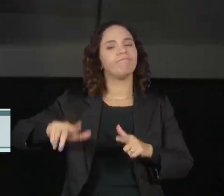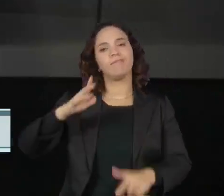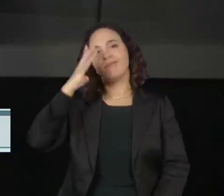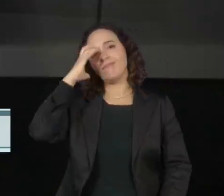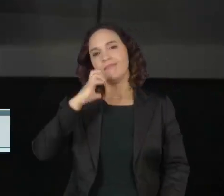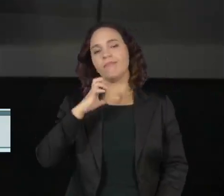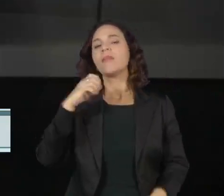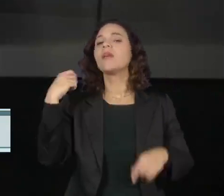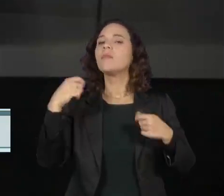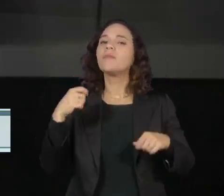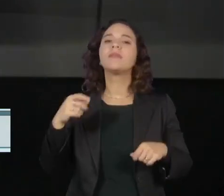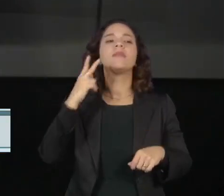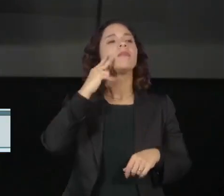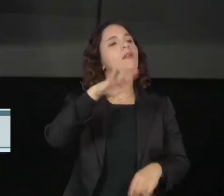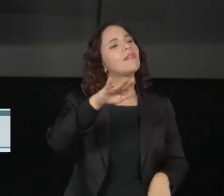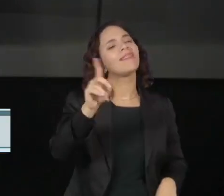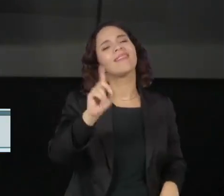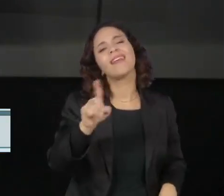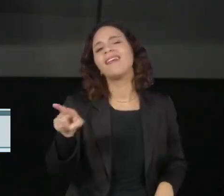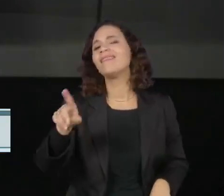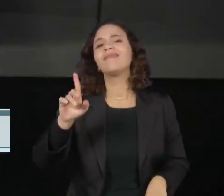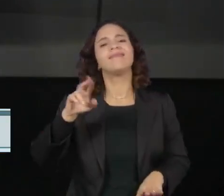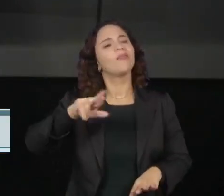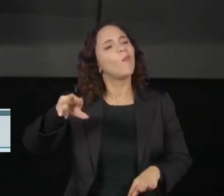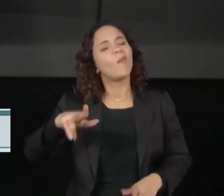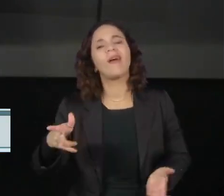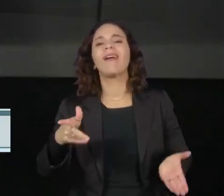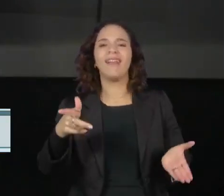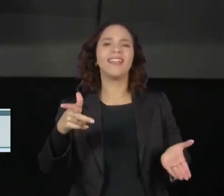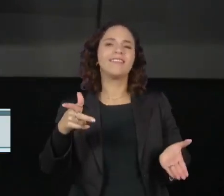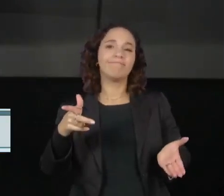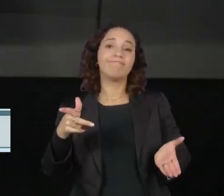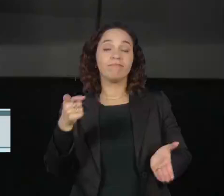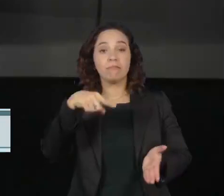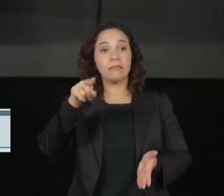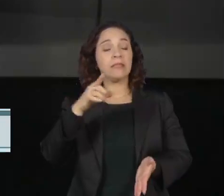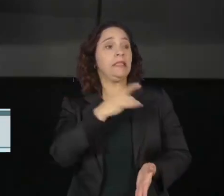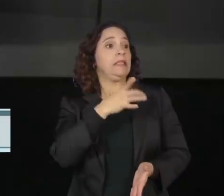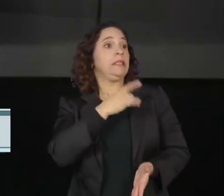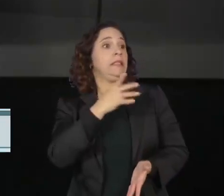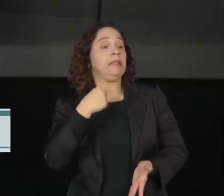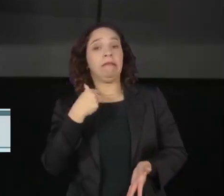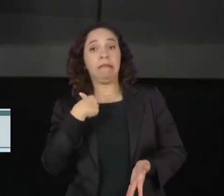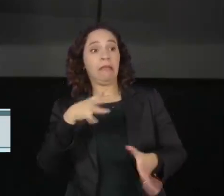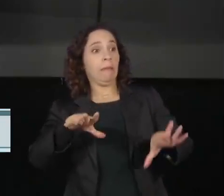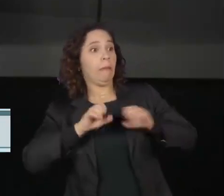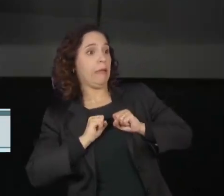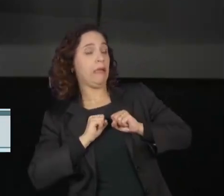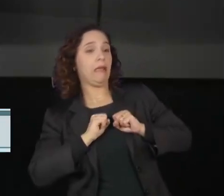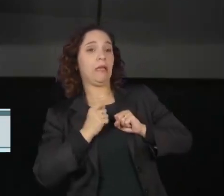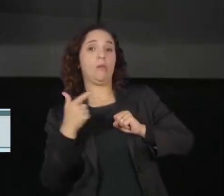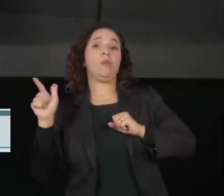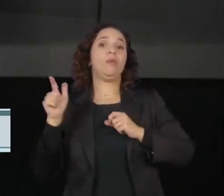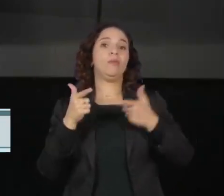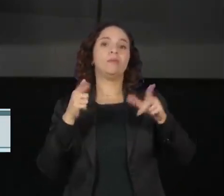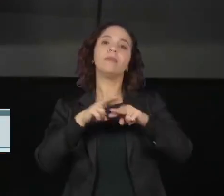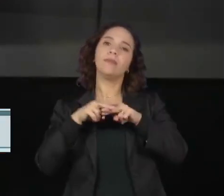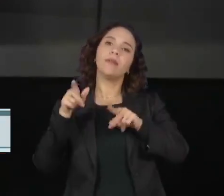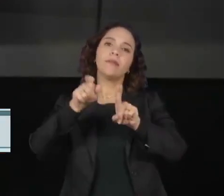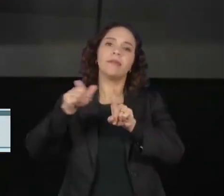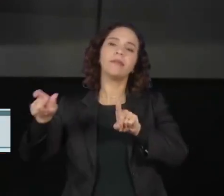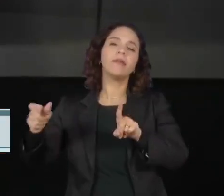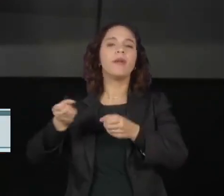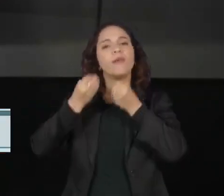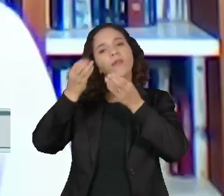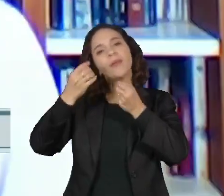tem o tempo todo que ficar combatendo. Esse medo e pânico da população que é cativada por causa desse